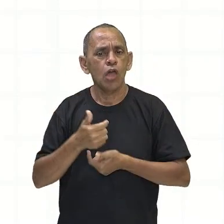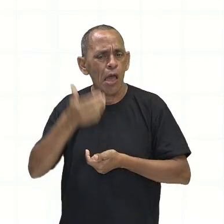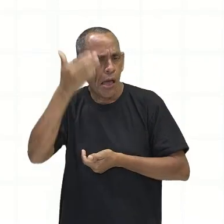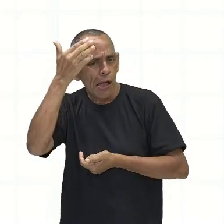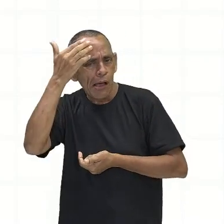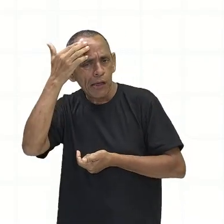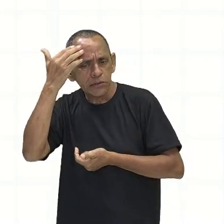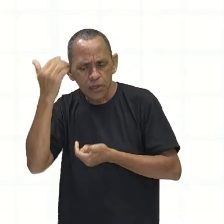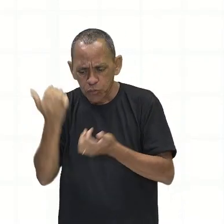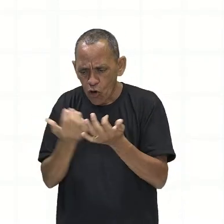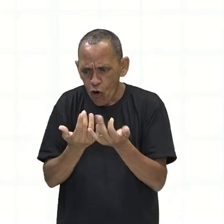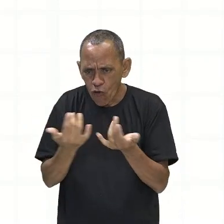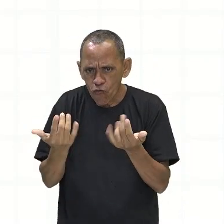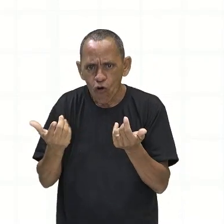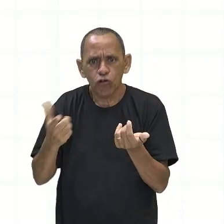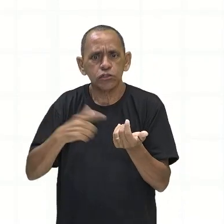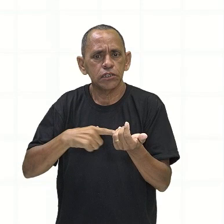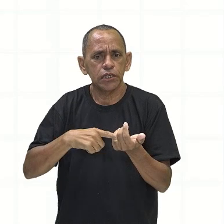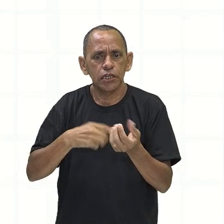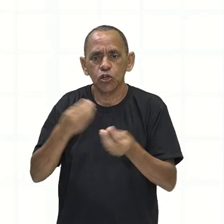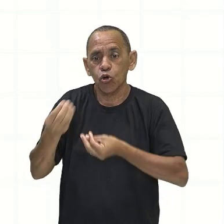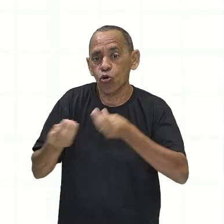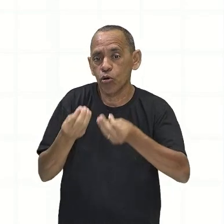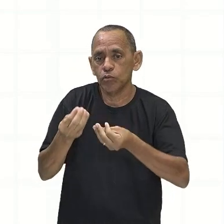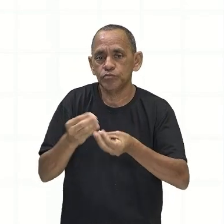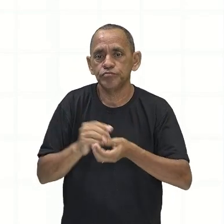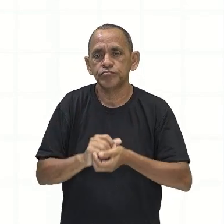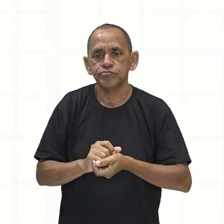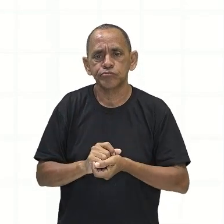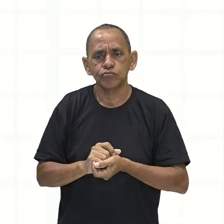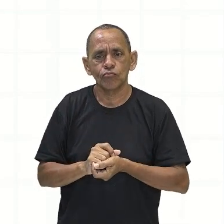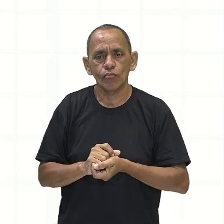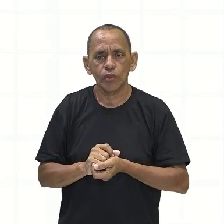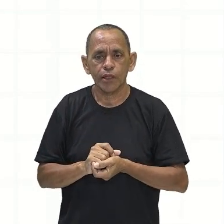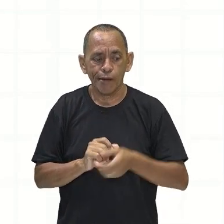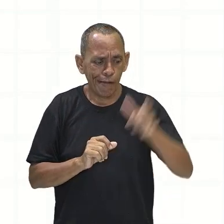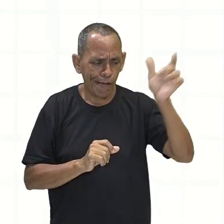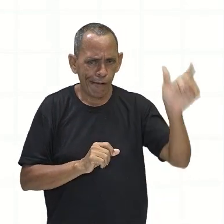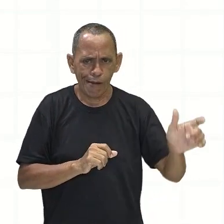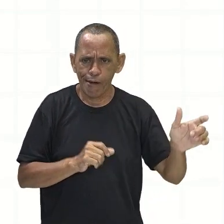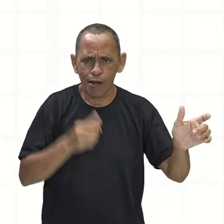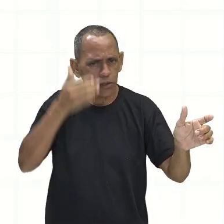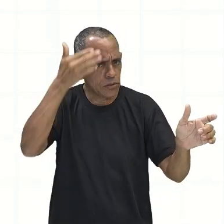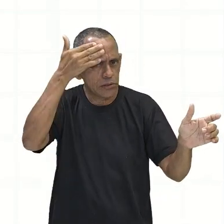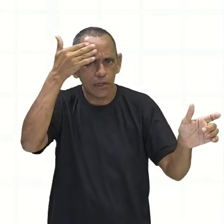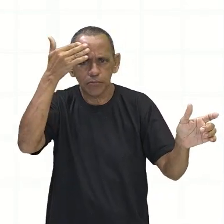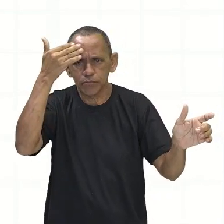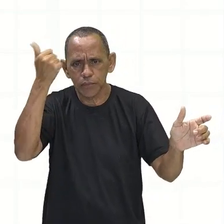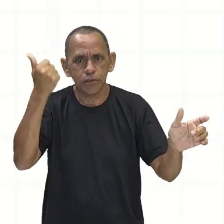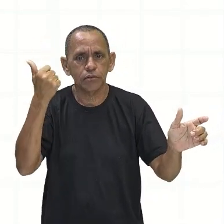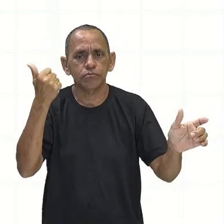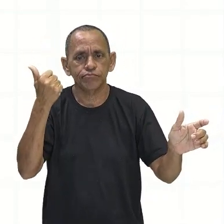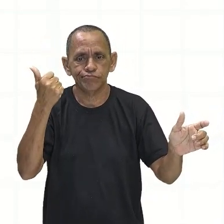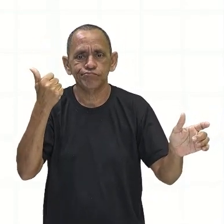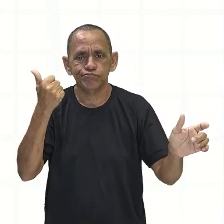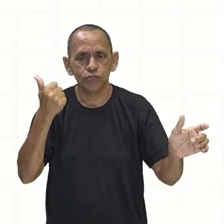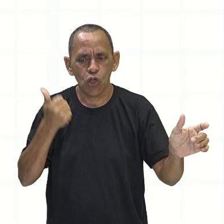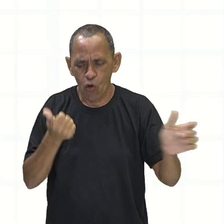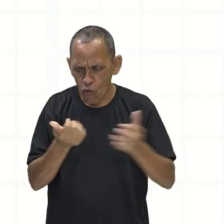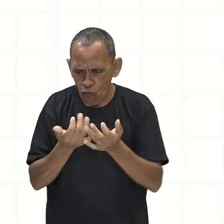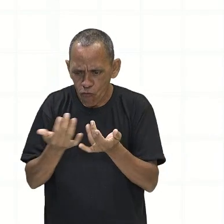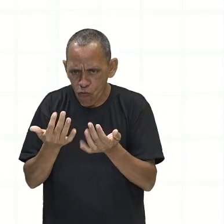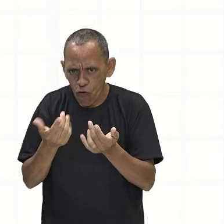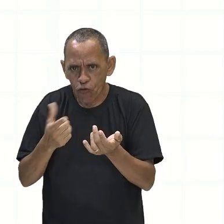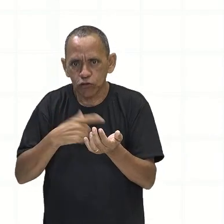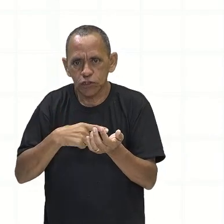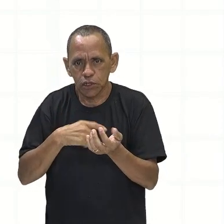fogo. Já temos a primeira informação aí que os Guarani não sabiam acender fogo. Olha só, e vamos prosseguindo. Na